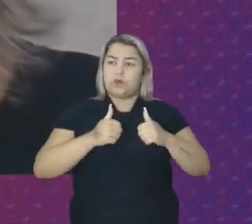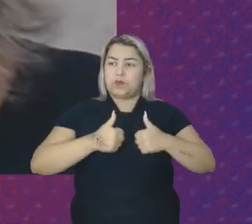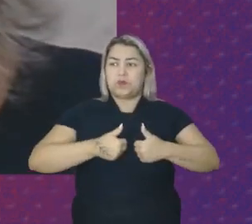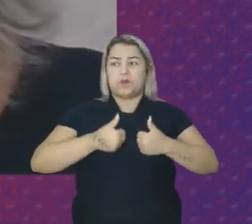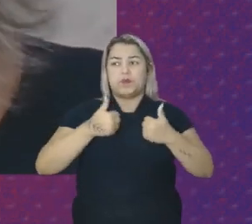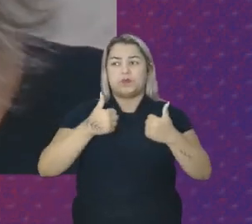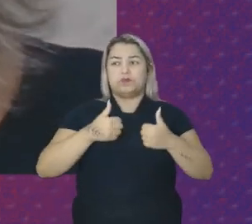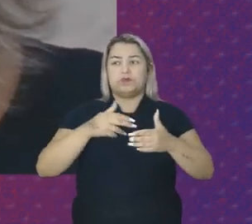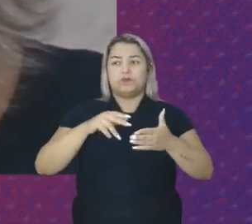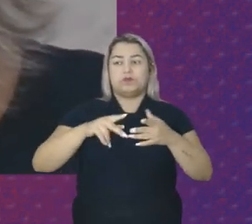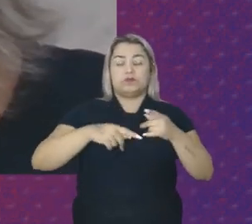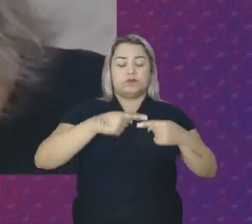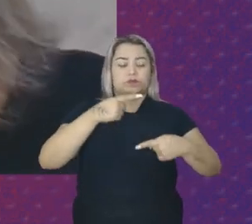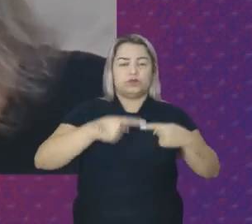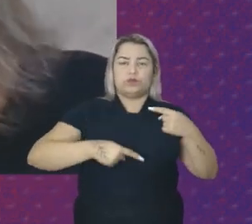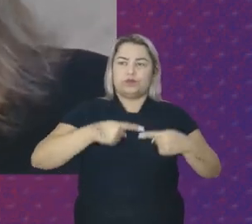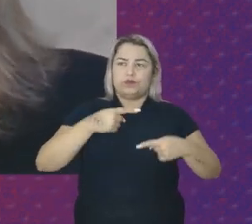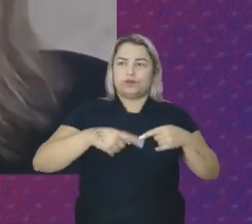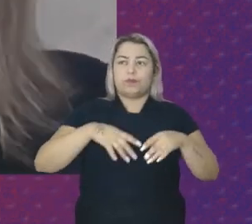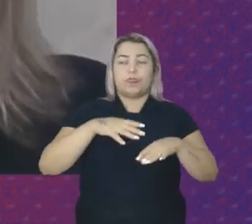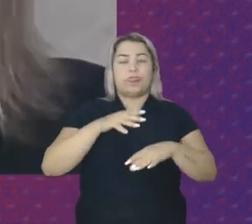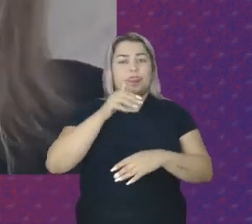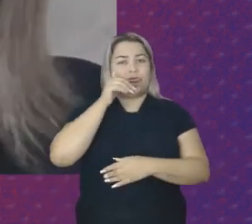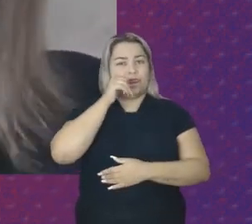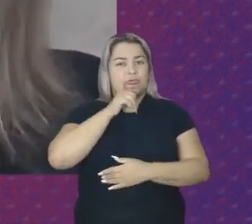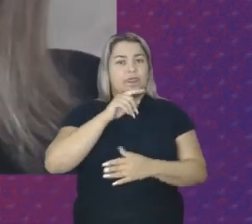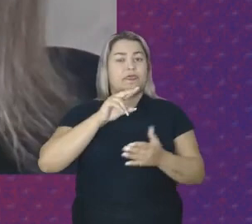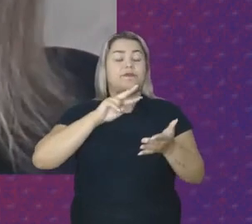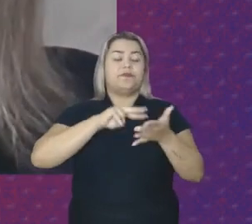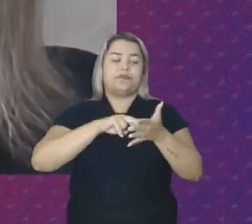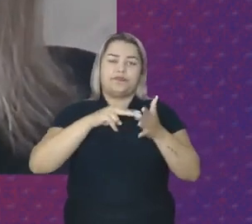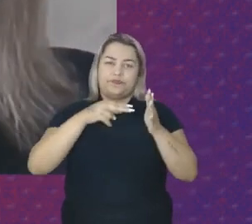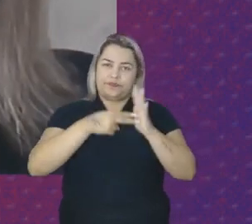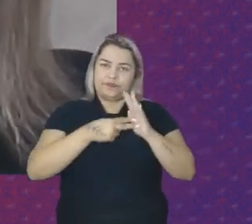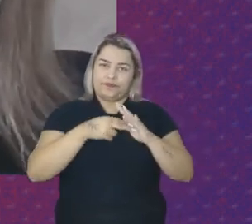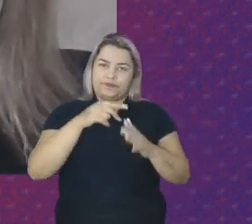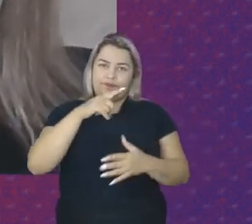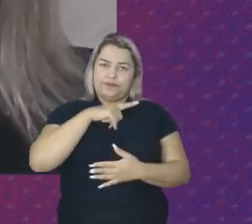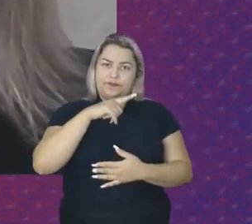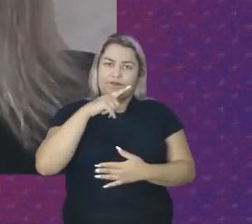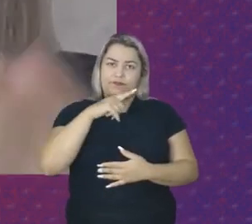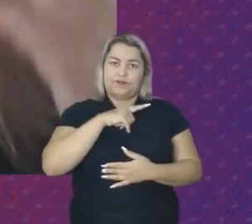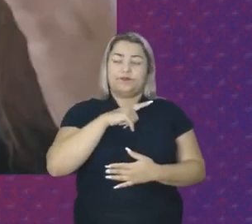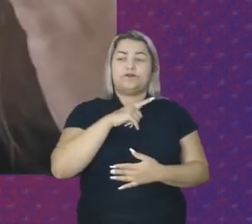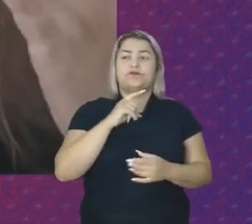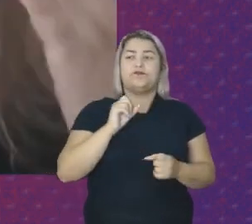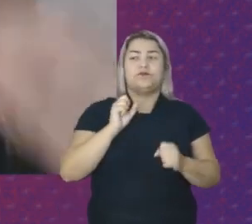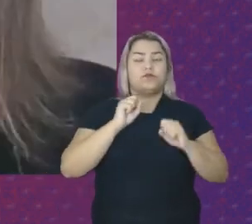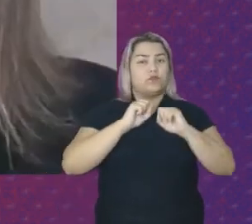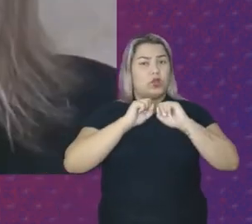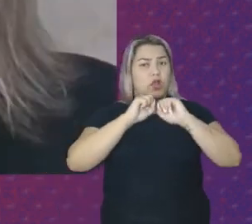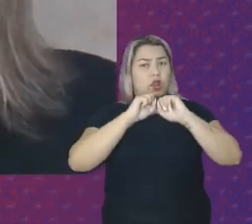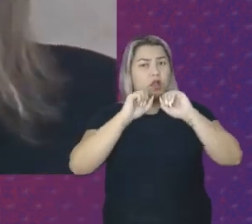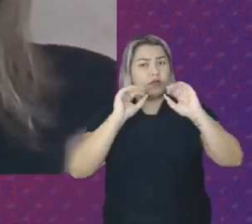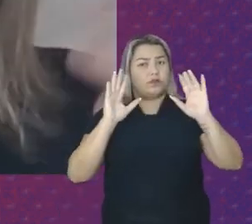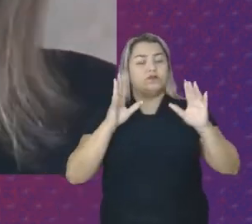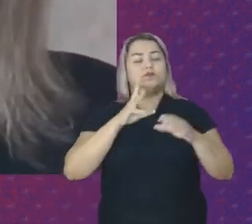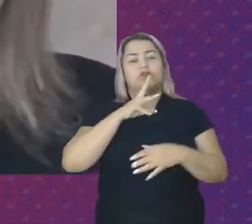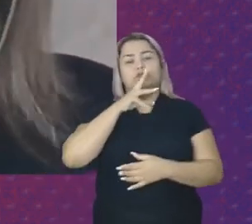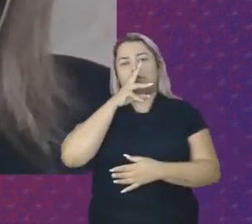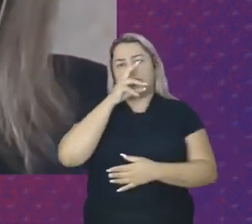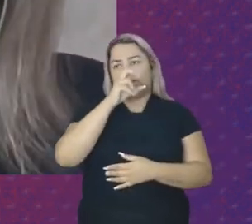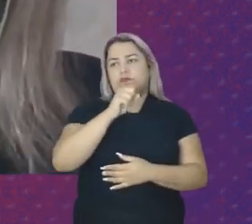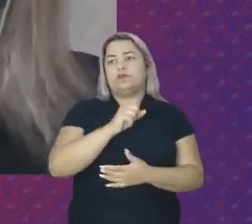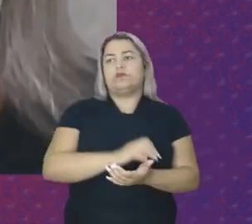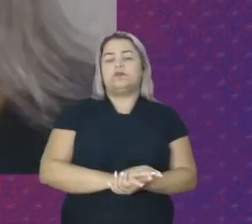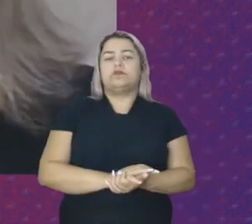as políticas públicas para as mulheres, no sentido de que elas tivessem uma transversalidade muito forte.